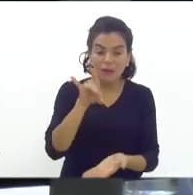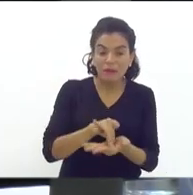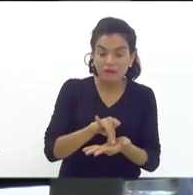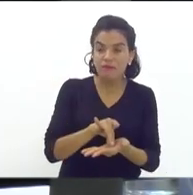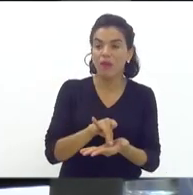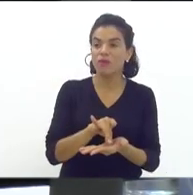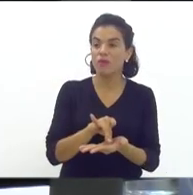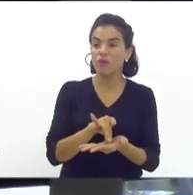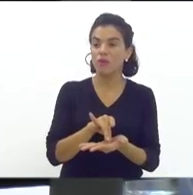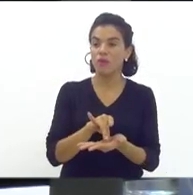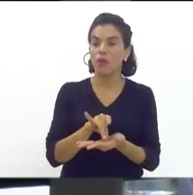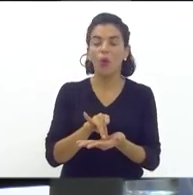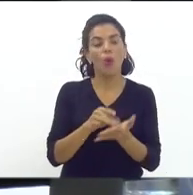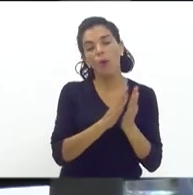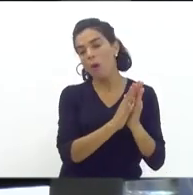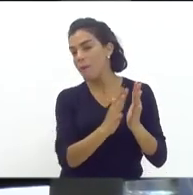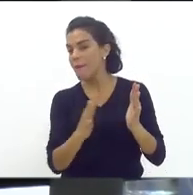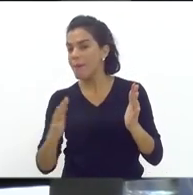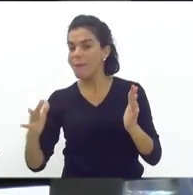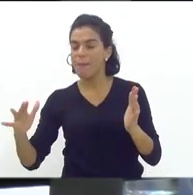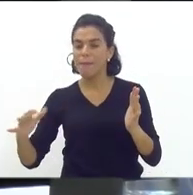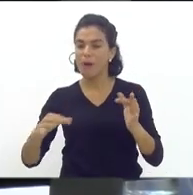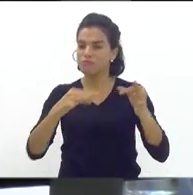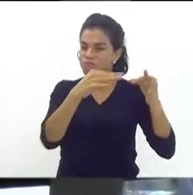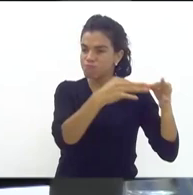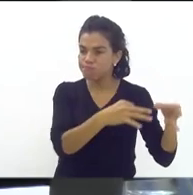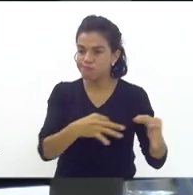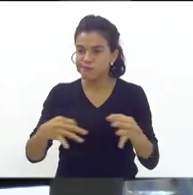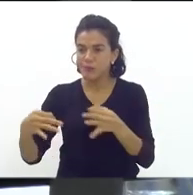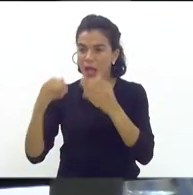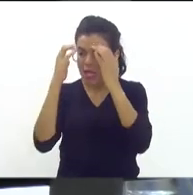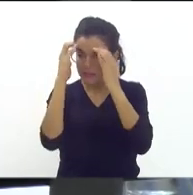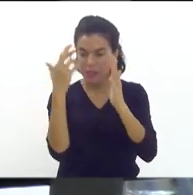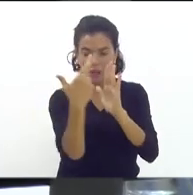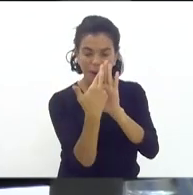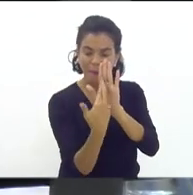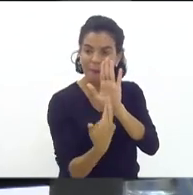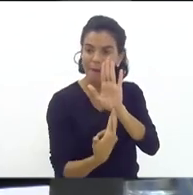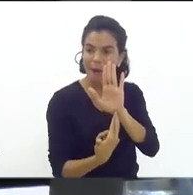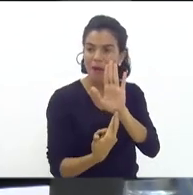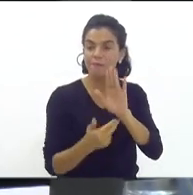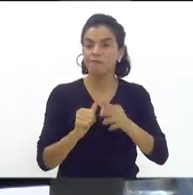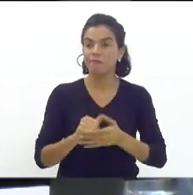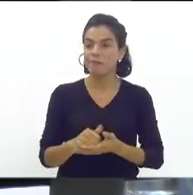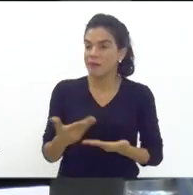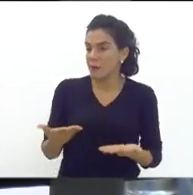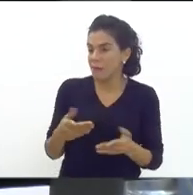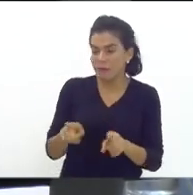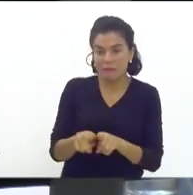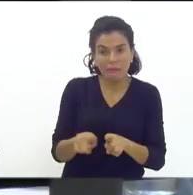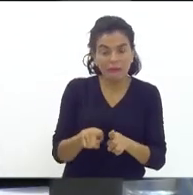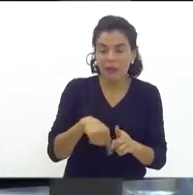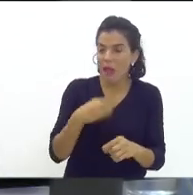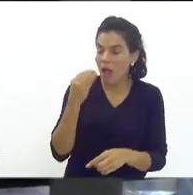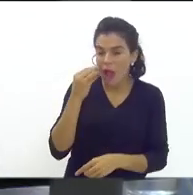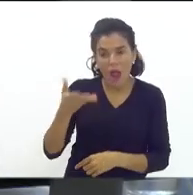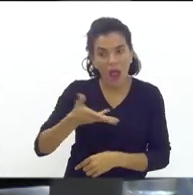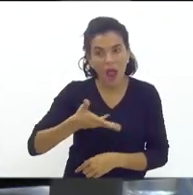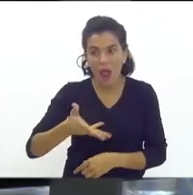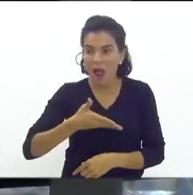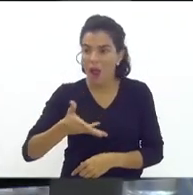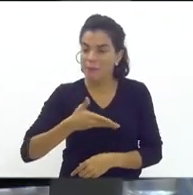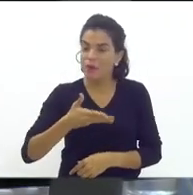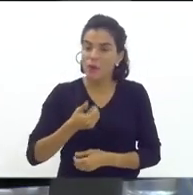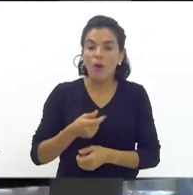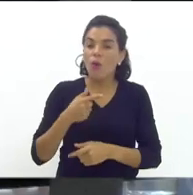todo o processo regulatório dos serviços concessionados e tentar otimizar porque aqui o objetivo final é dar um